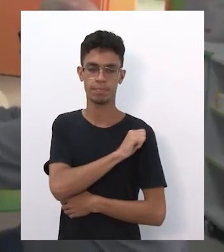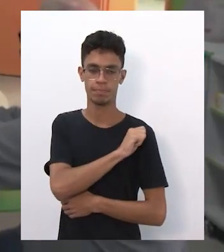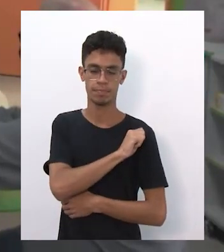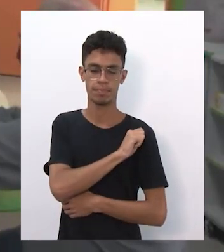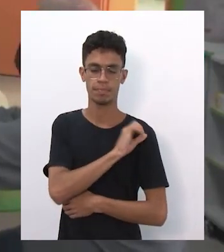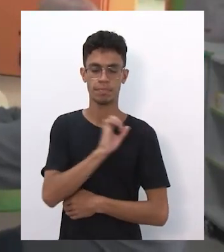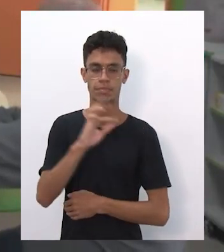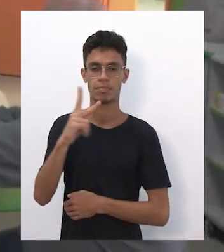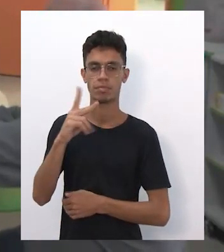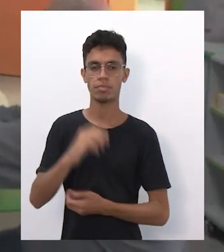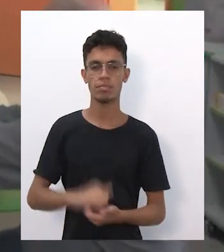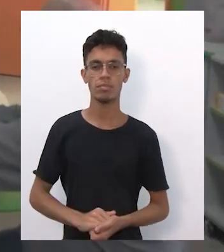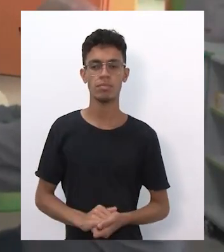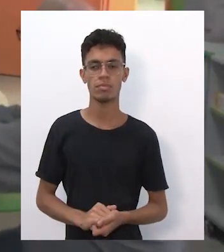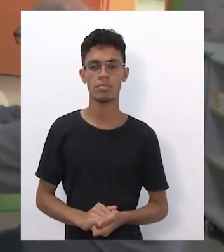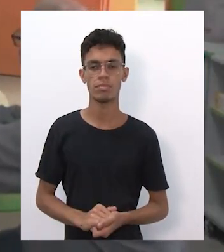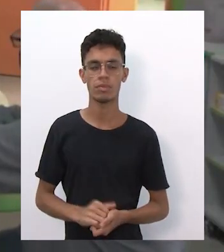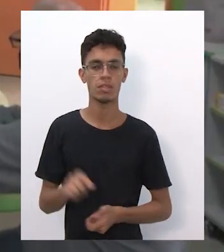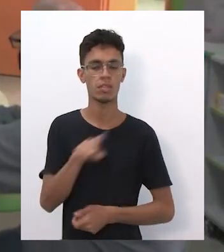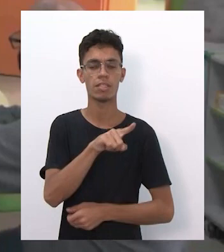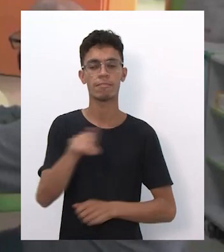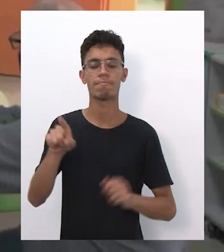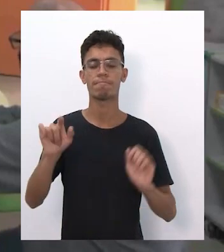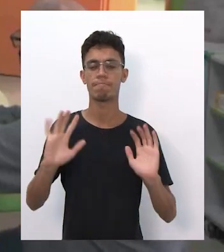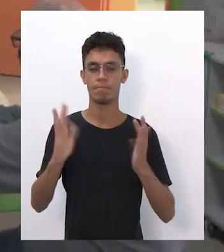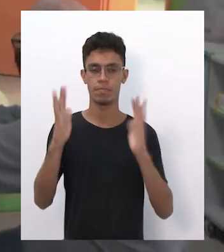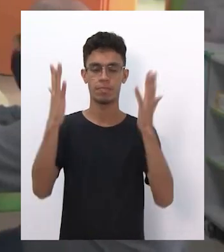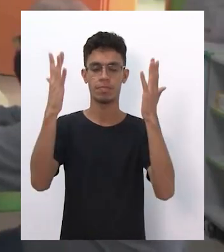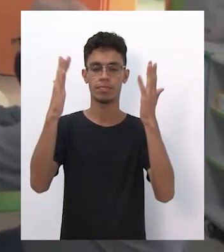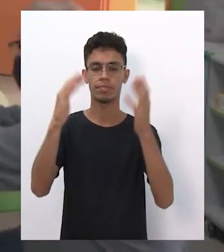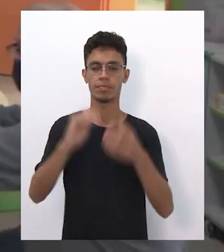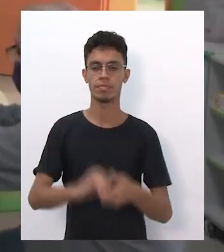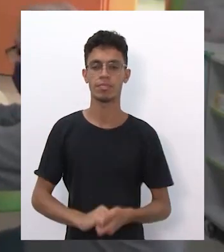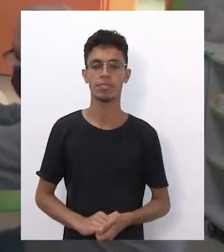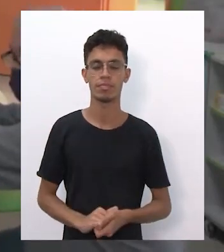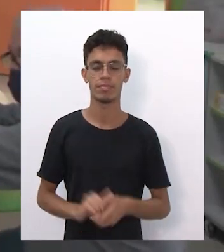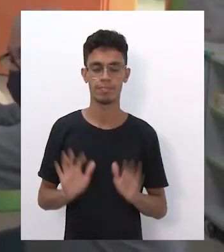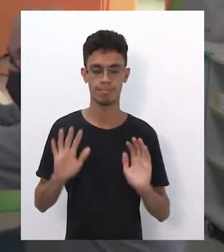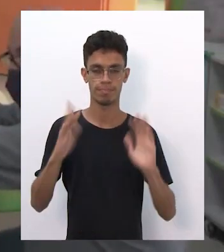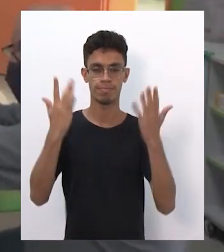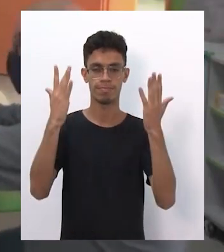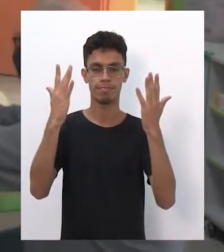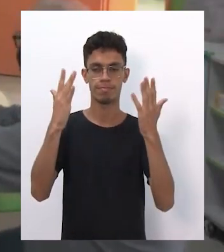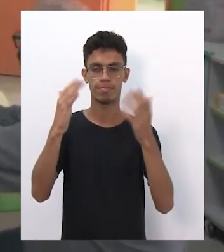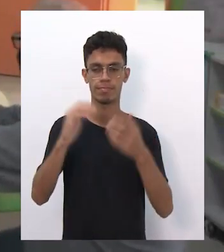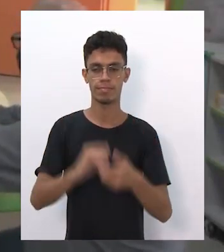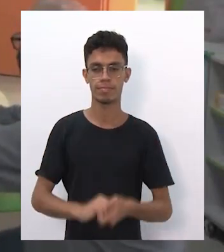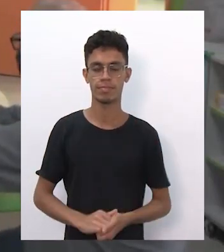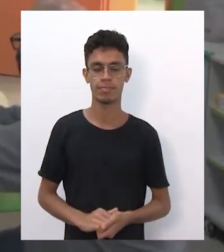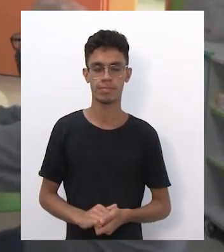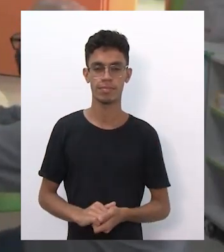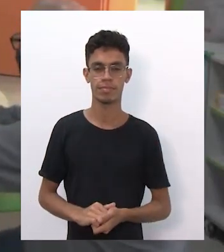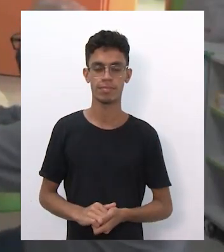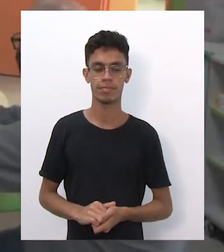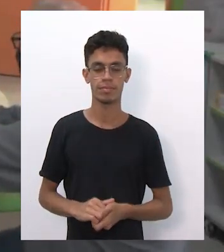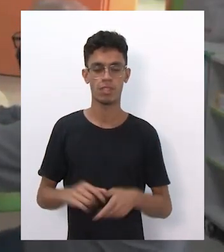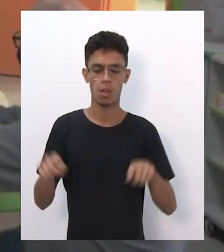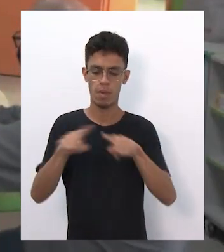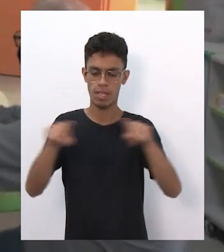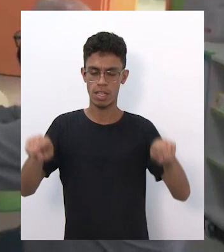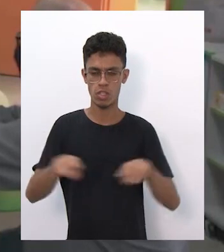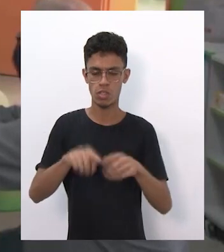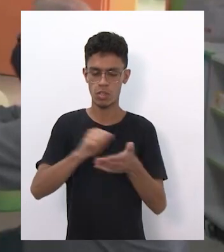bem? Vocês estão de parabéns, gente. Valeu. Realmente a maquete está